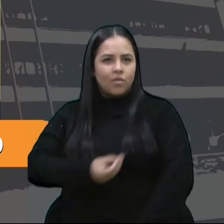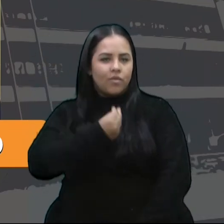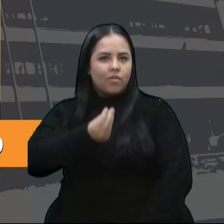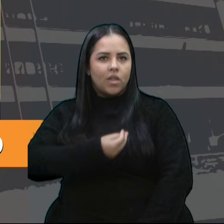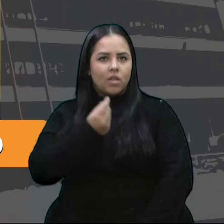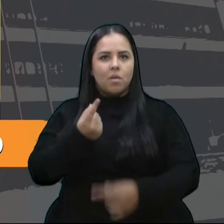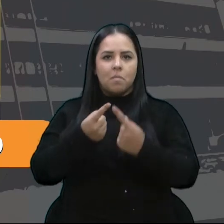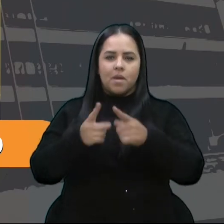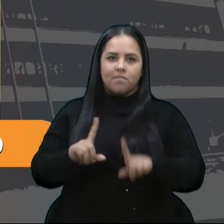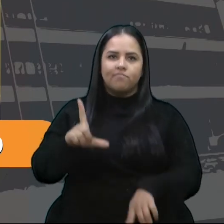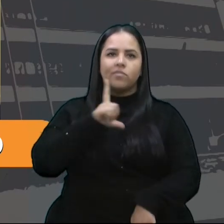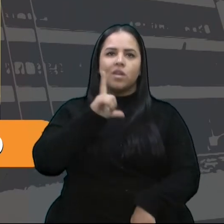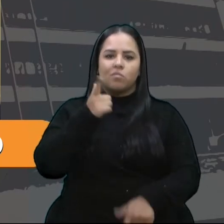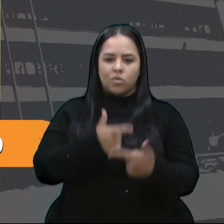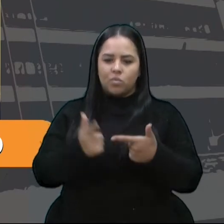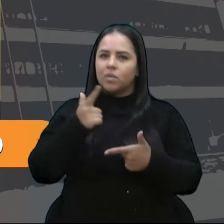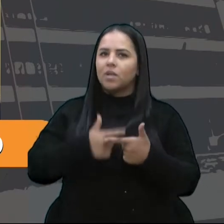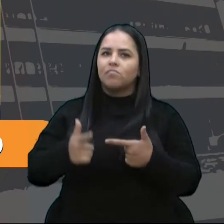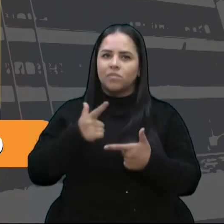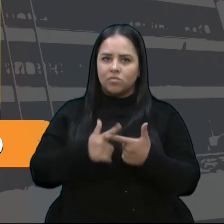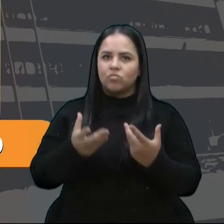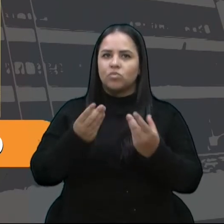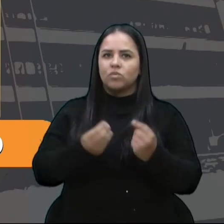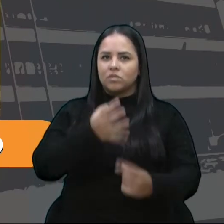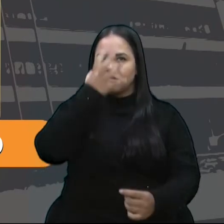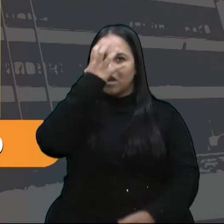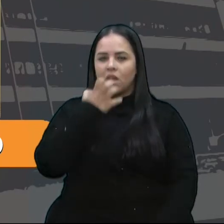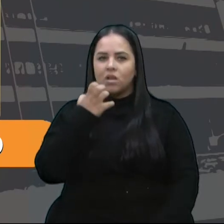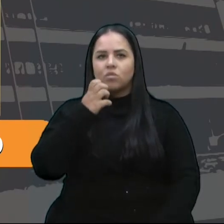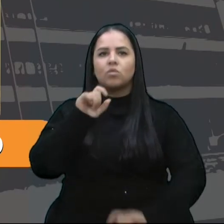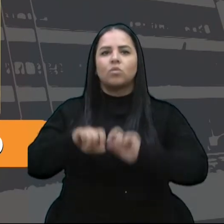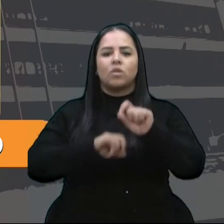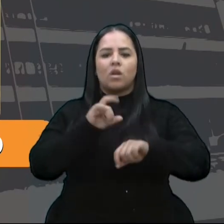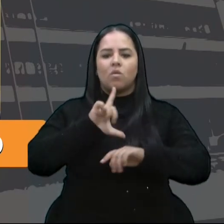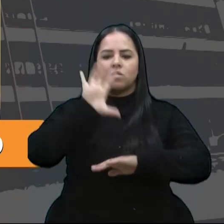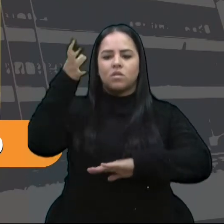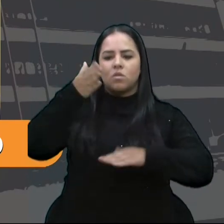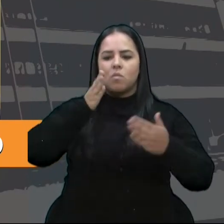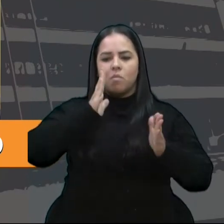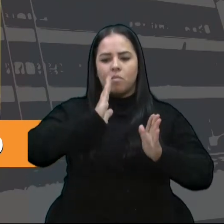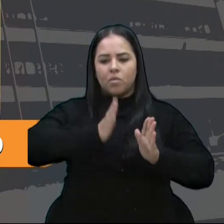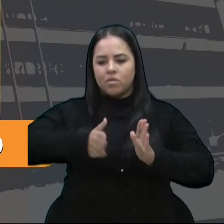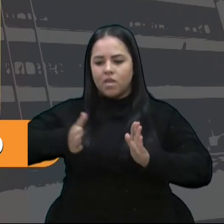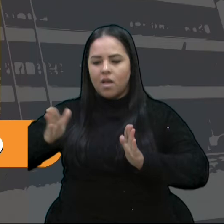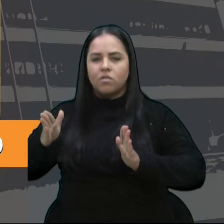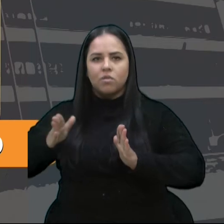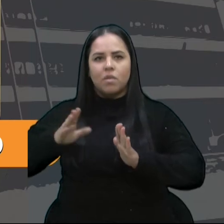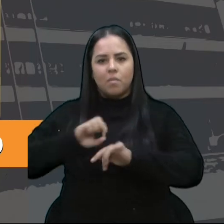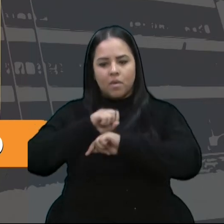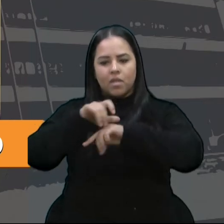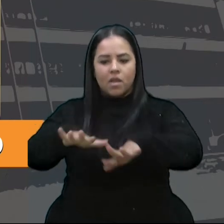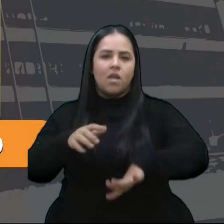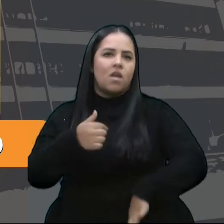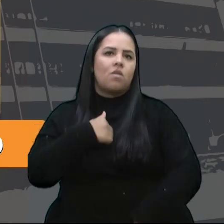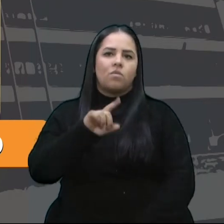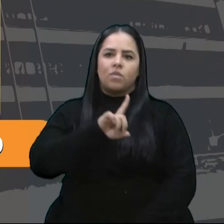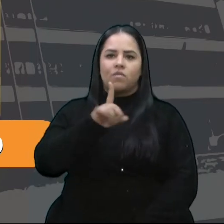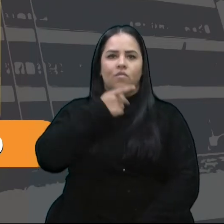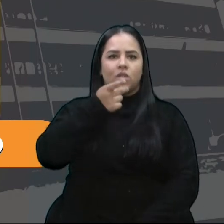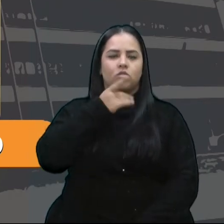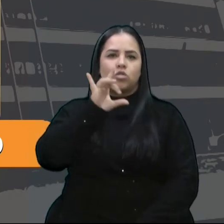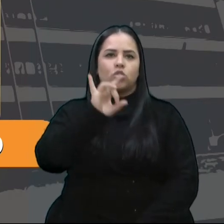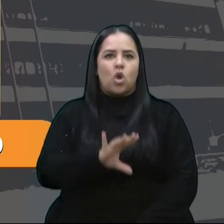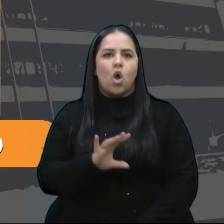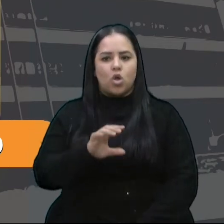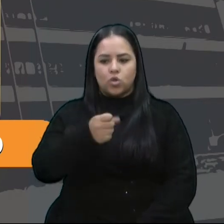houve falhas clamorosas na condução desse processo da pandemia. E isso eu não falo só como jornalista, falo como cidadão,